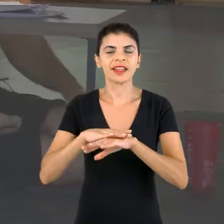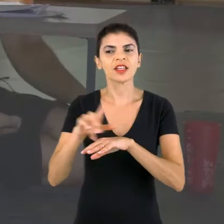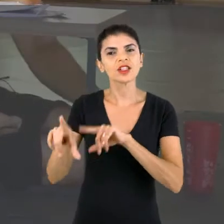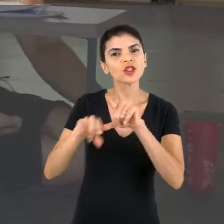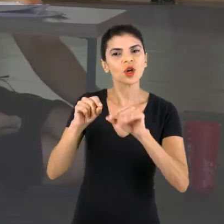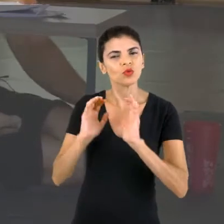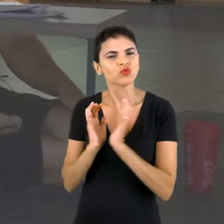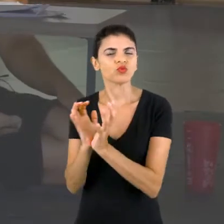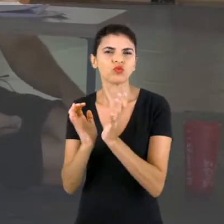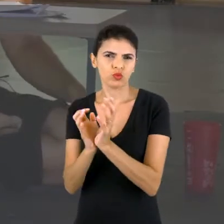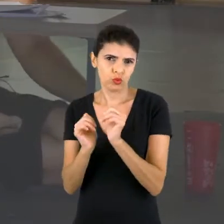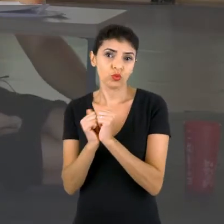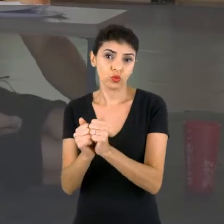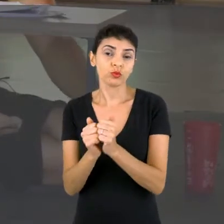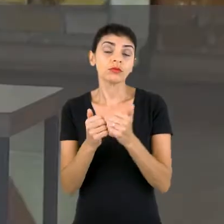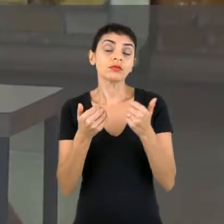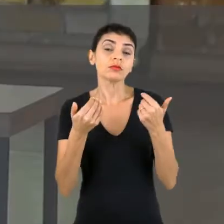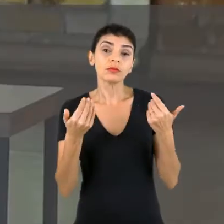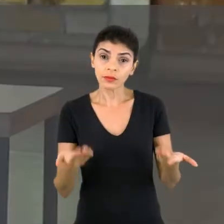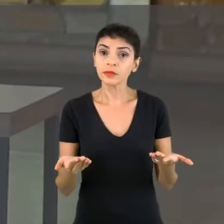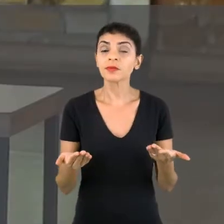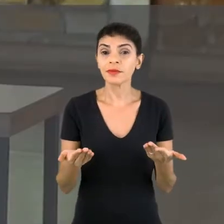uma história de escolher estar junto.